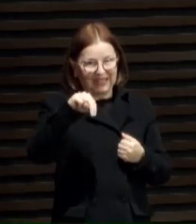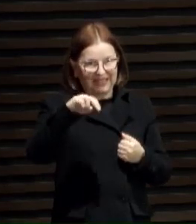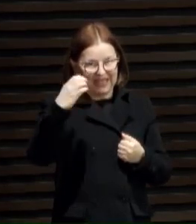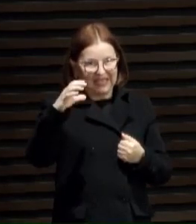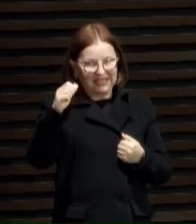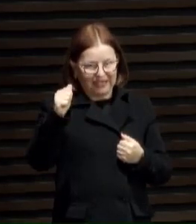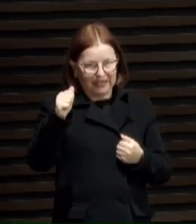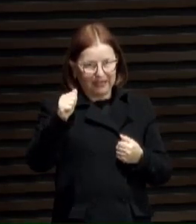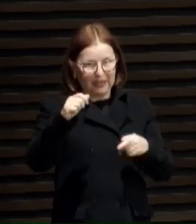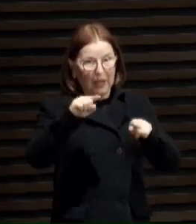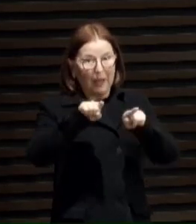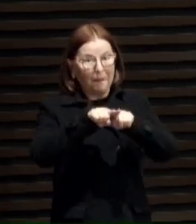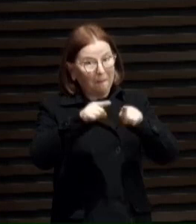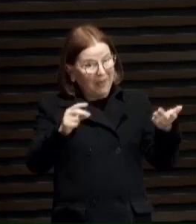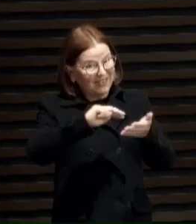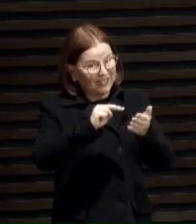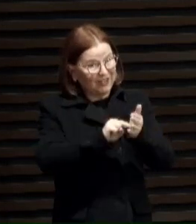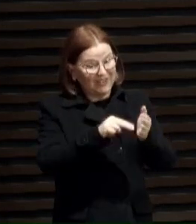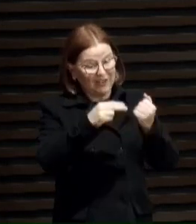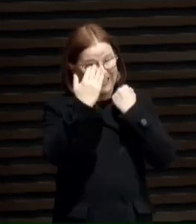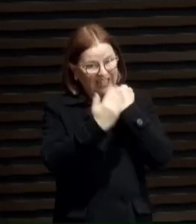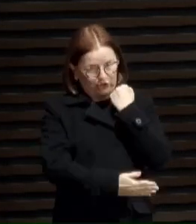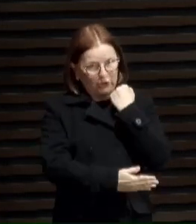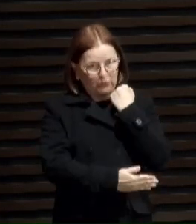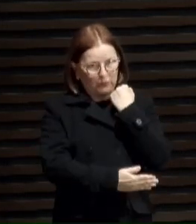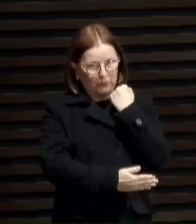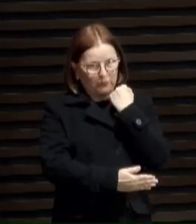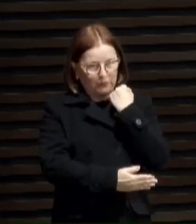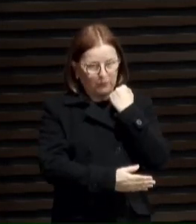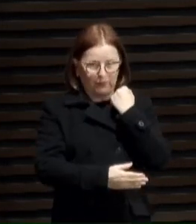e no jargão jurídico, a sentença se